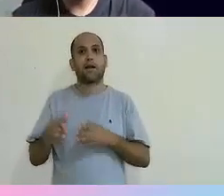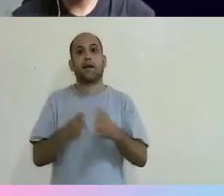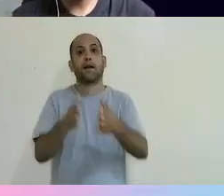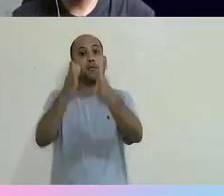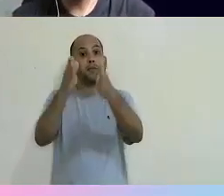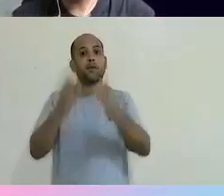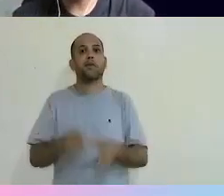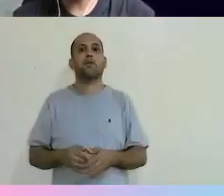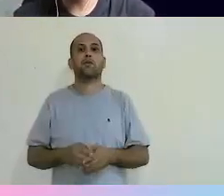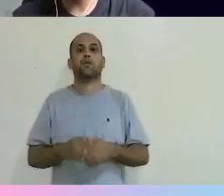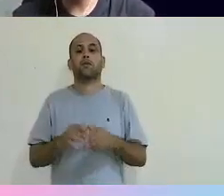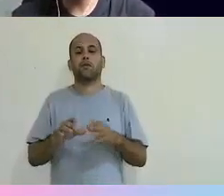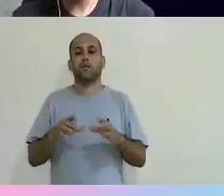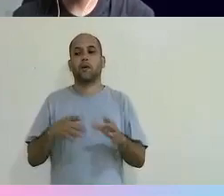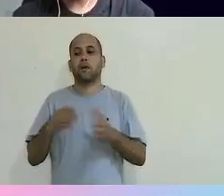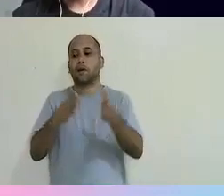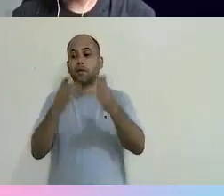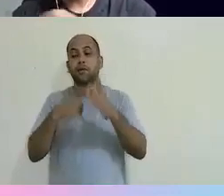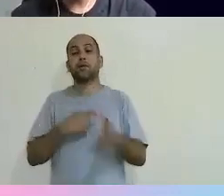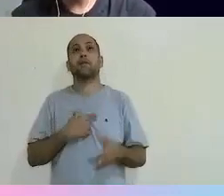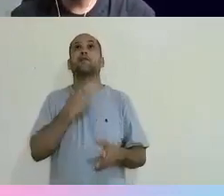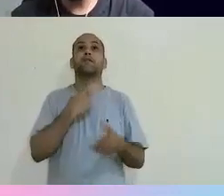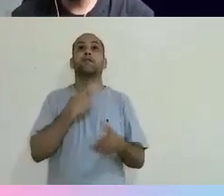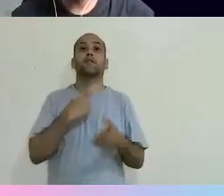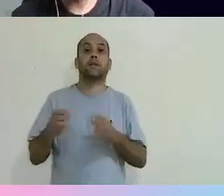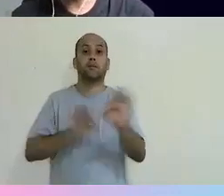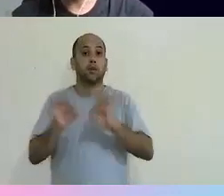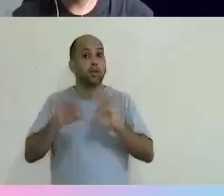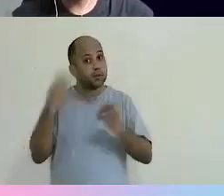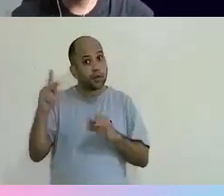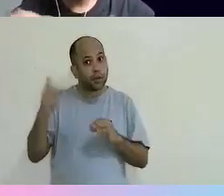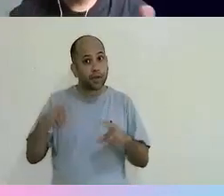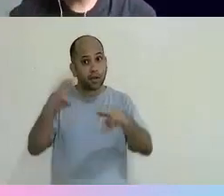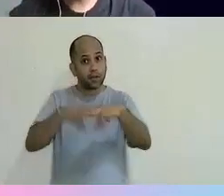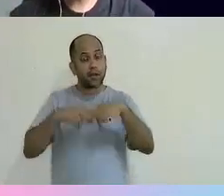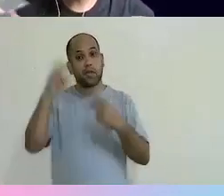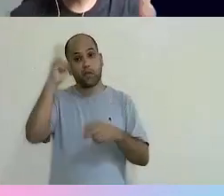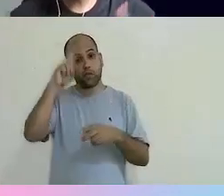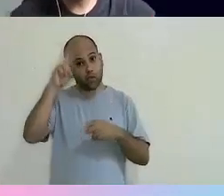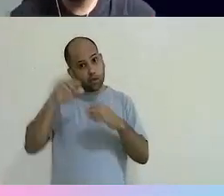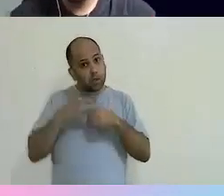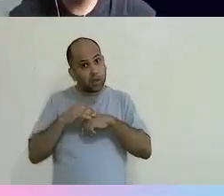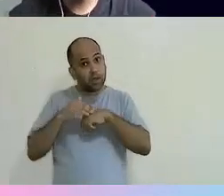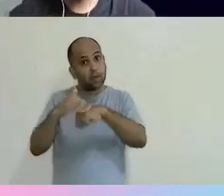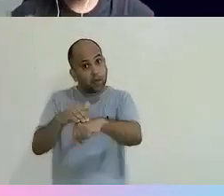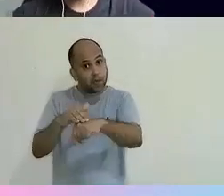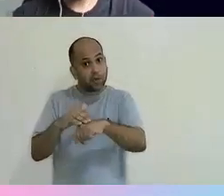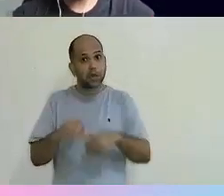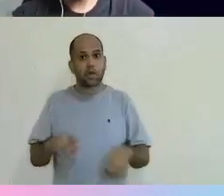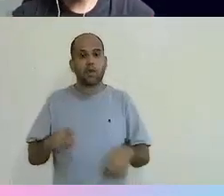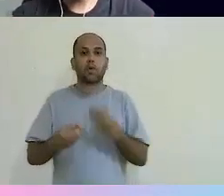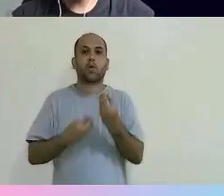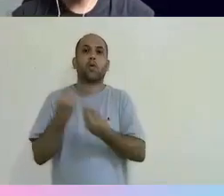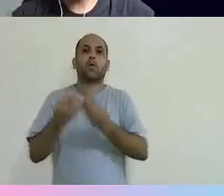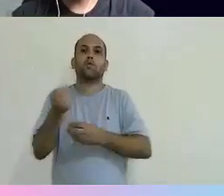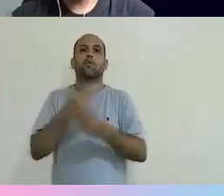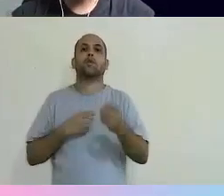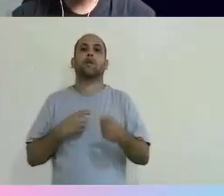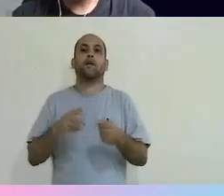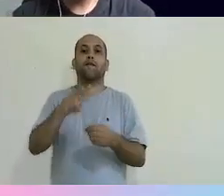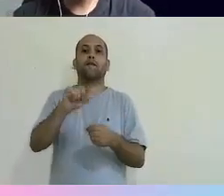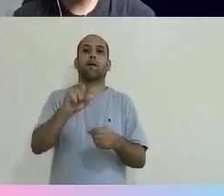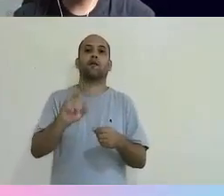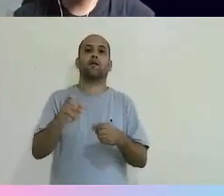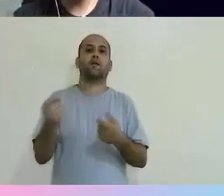ela quer percorrer, que ela quer trilhar, ao longo da história que ela quer escrever? Como que essa pessoa gera mais valor agregado no que ela está